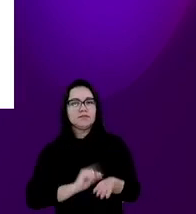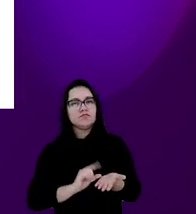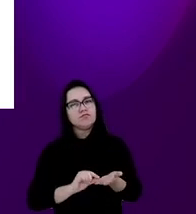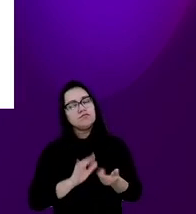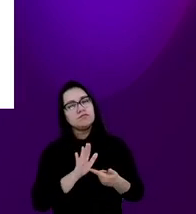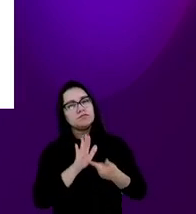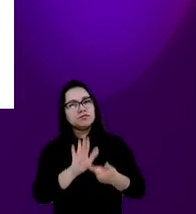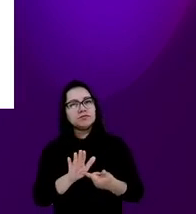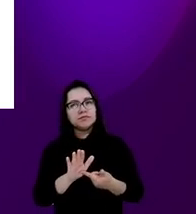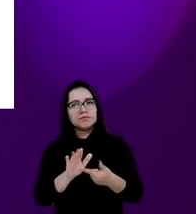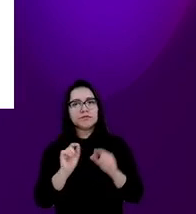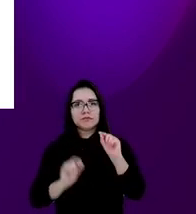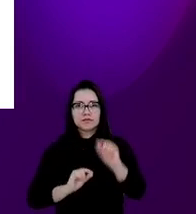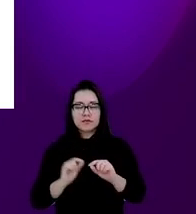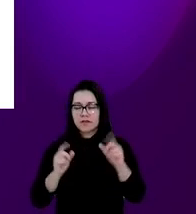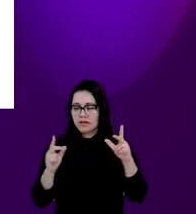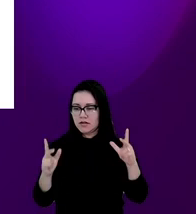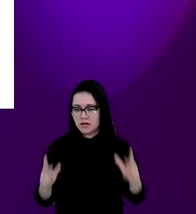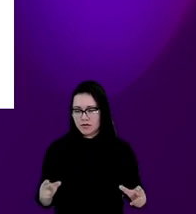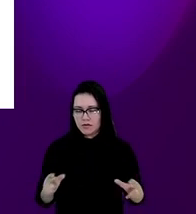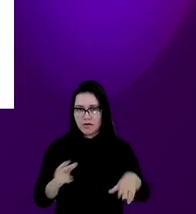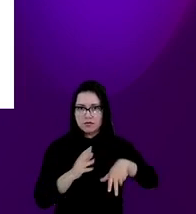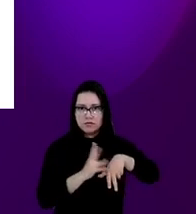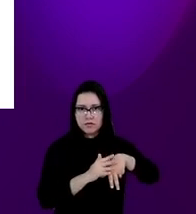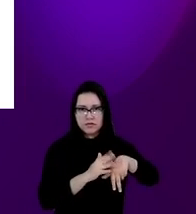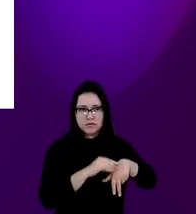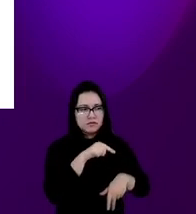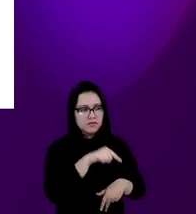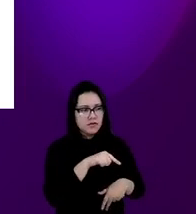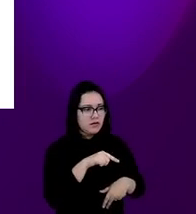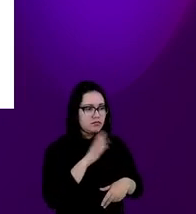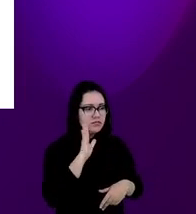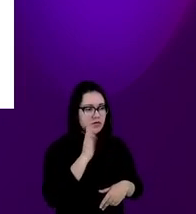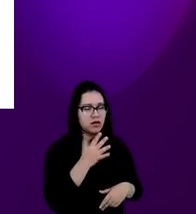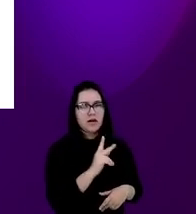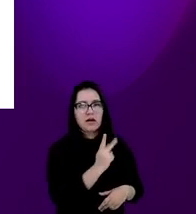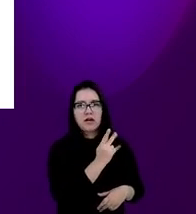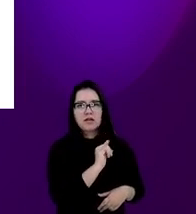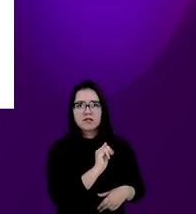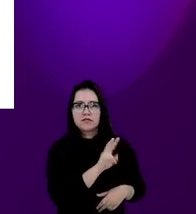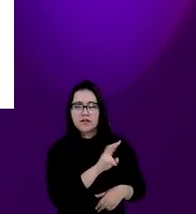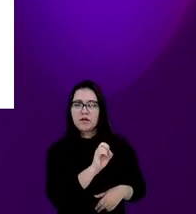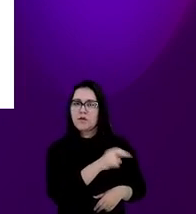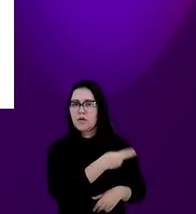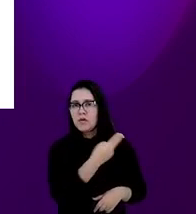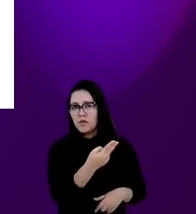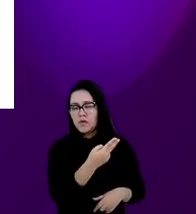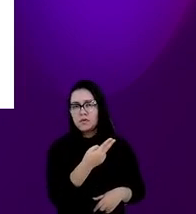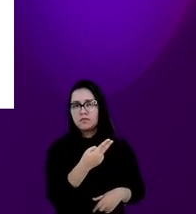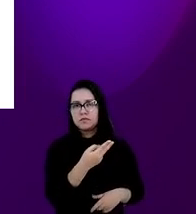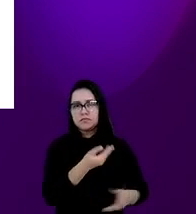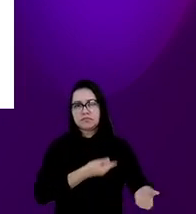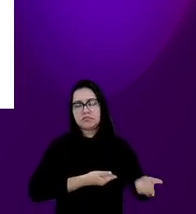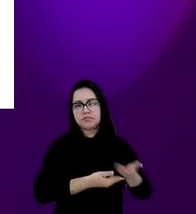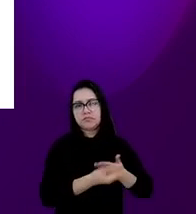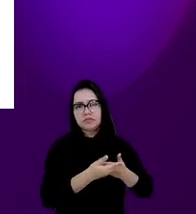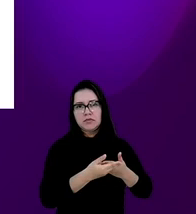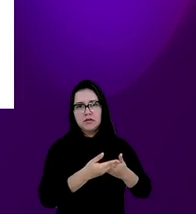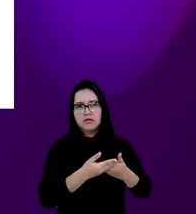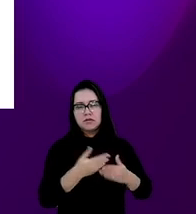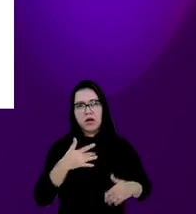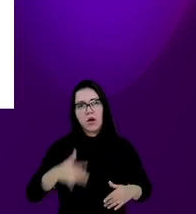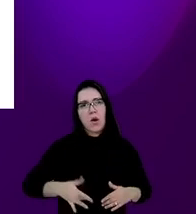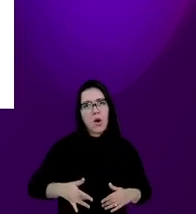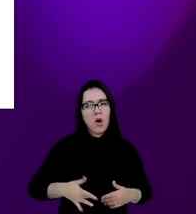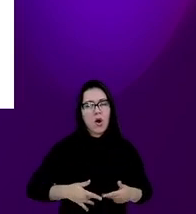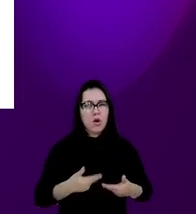que, da mesma forma que pacientes imunocomprometidos com HIV ou pós-transplante de órgãos e medula